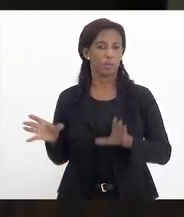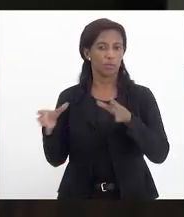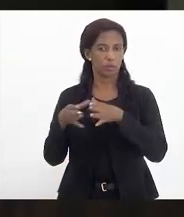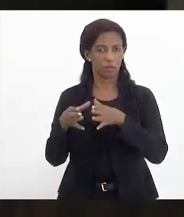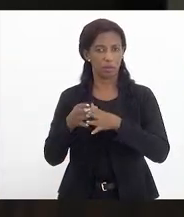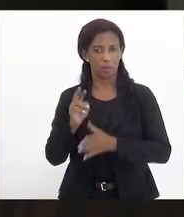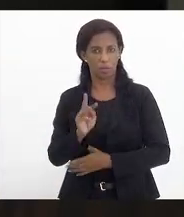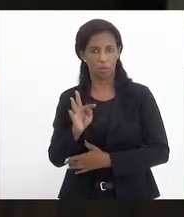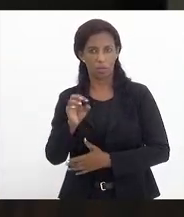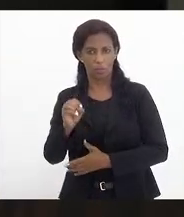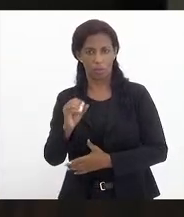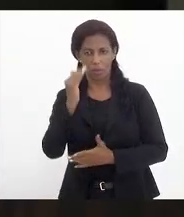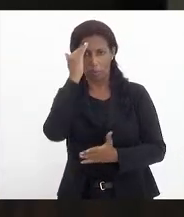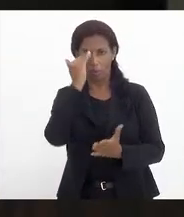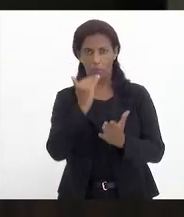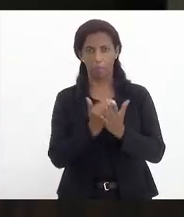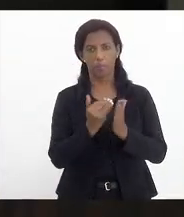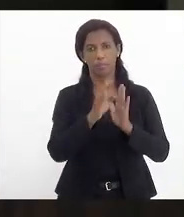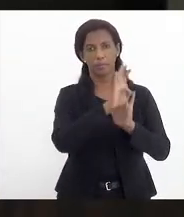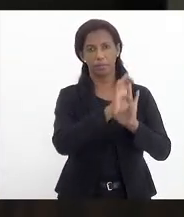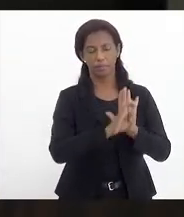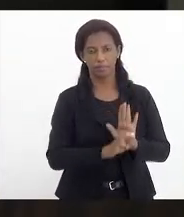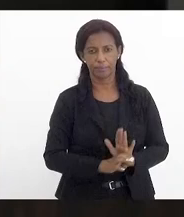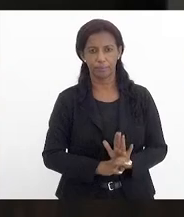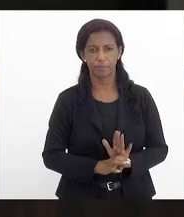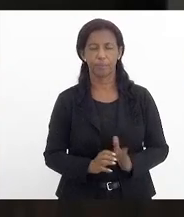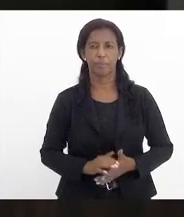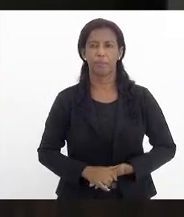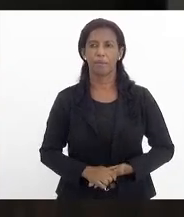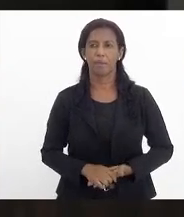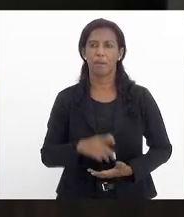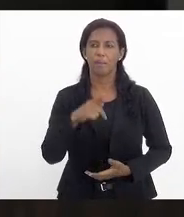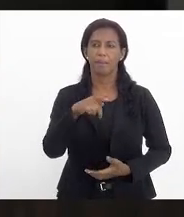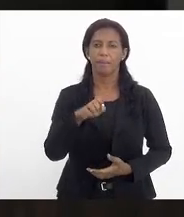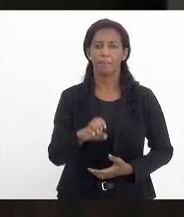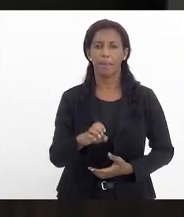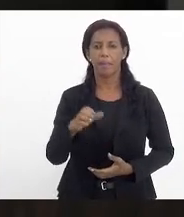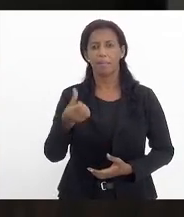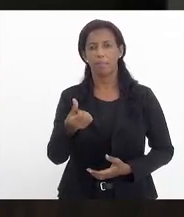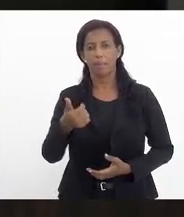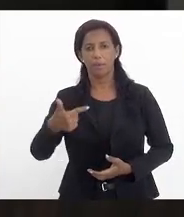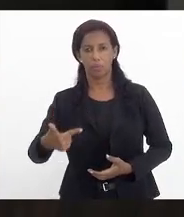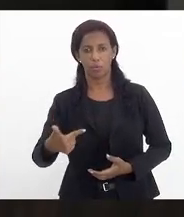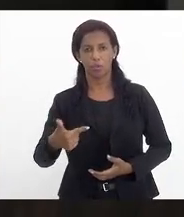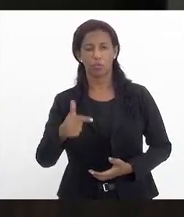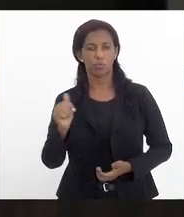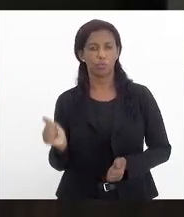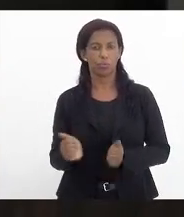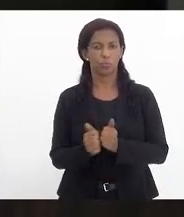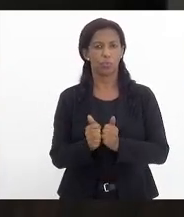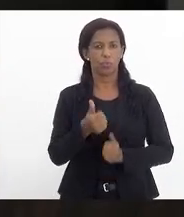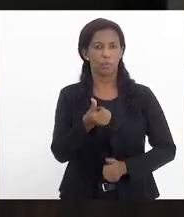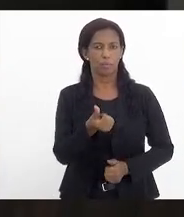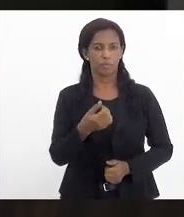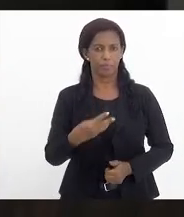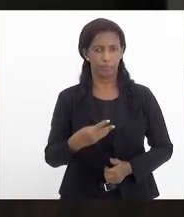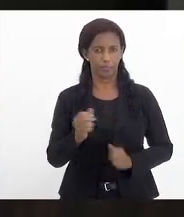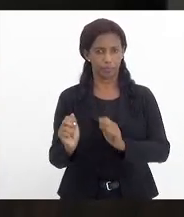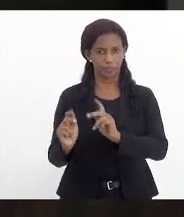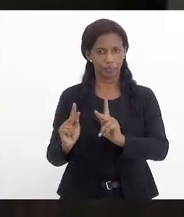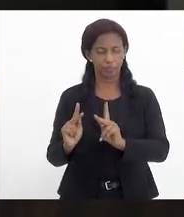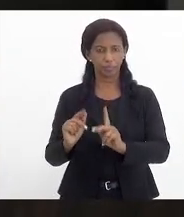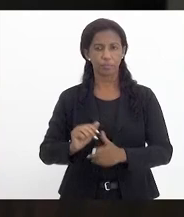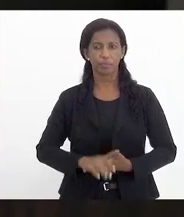para que a gente possa acatar as emendas à PEC 62 na 63. Ok? E